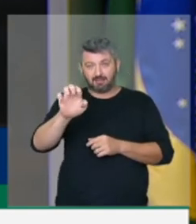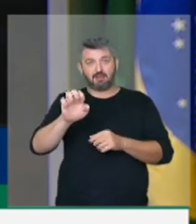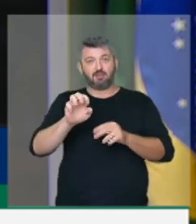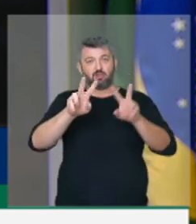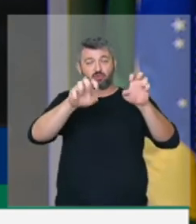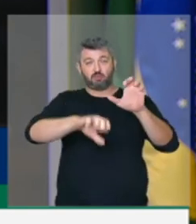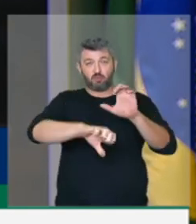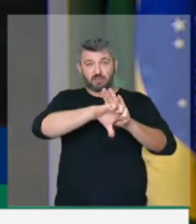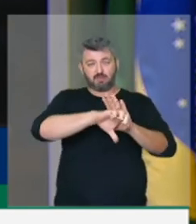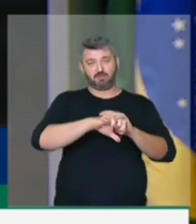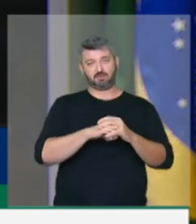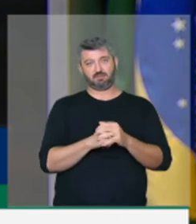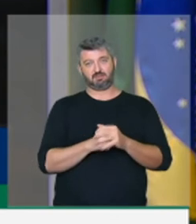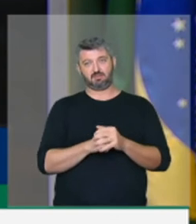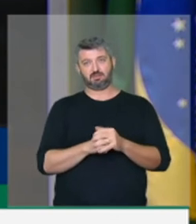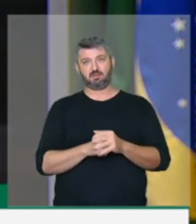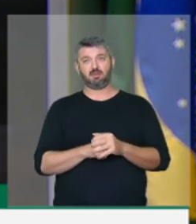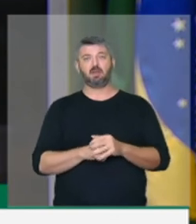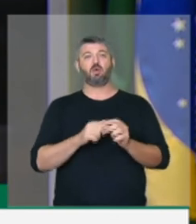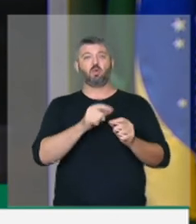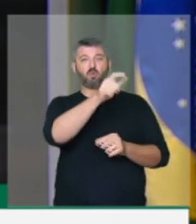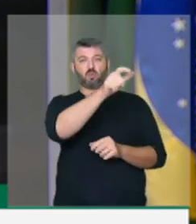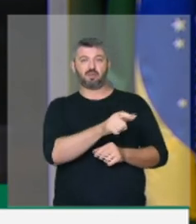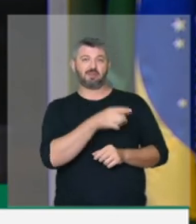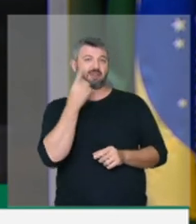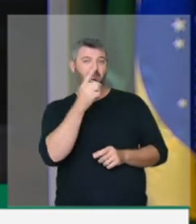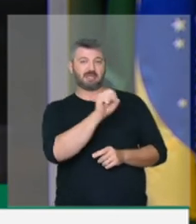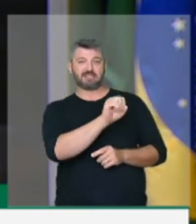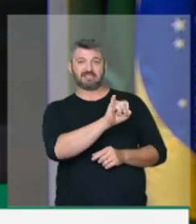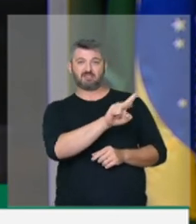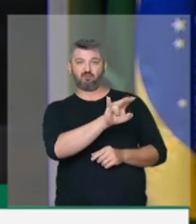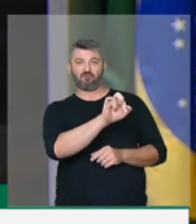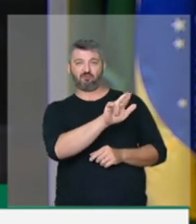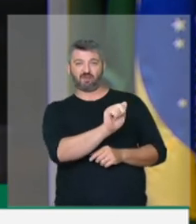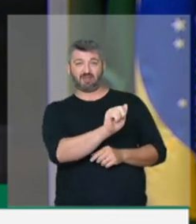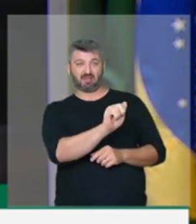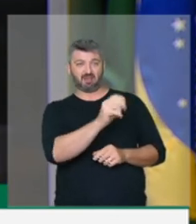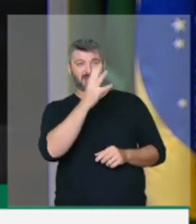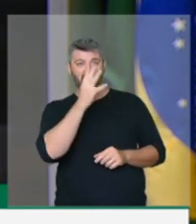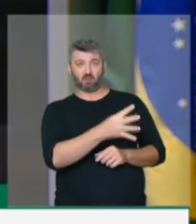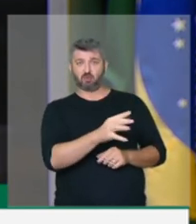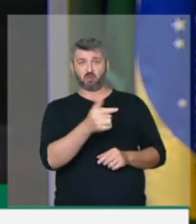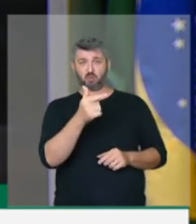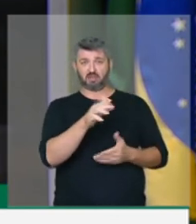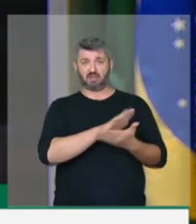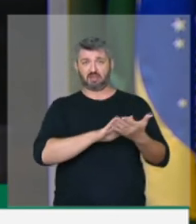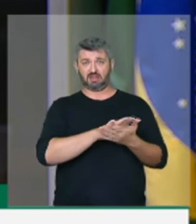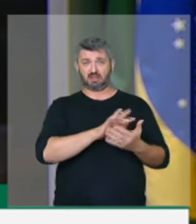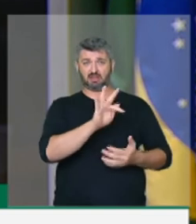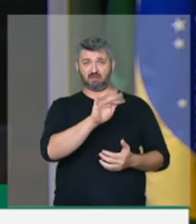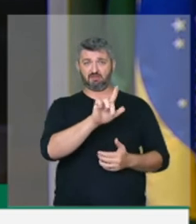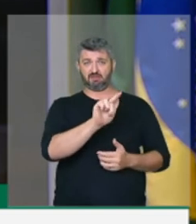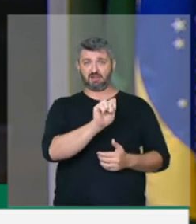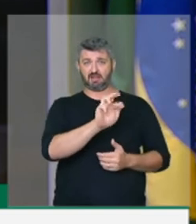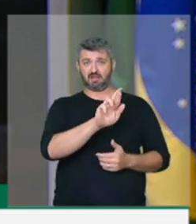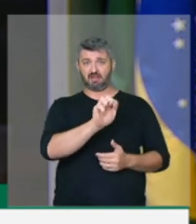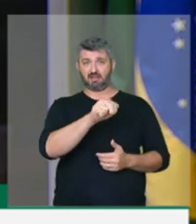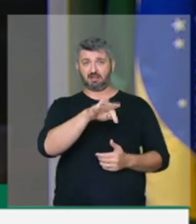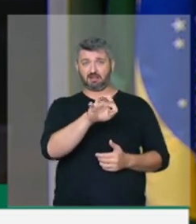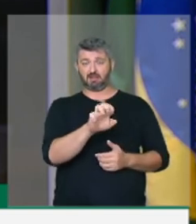que é acusado o nosso colega deputado Daniel Silveira.